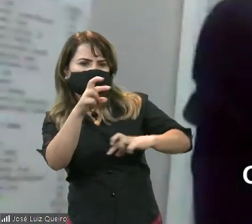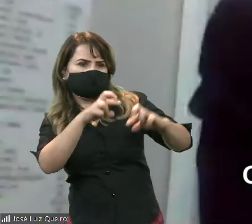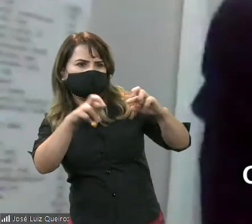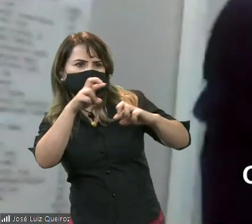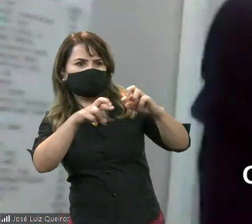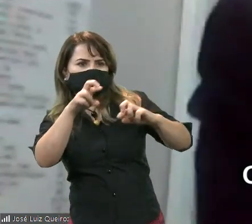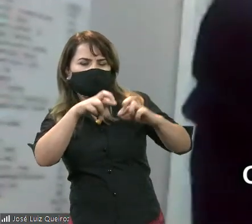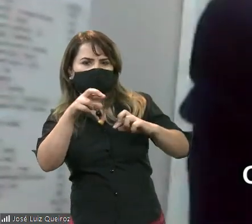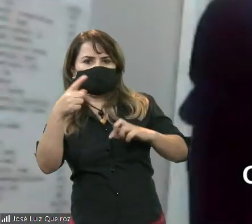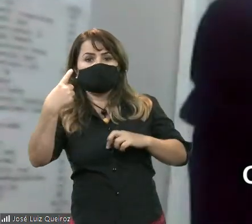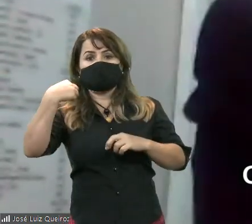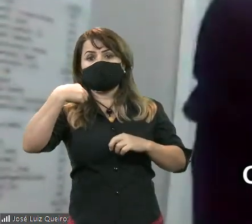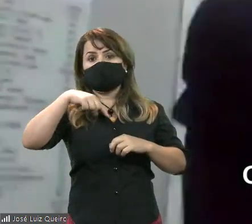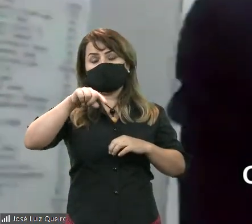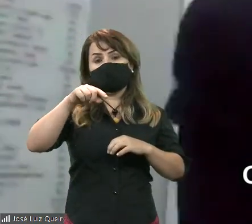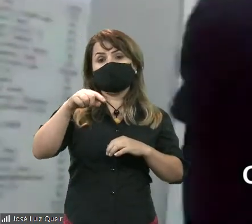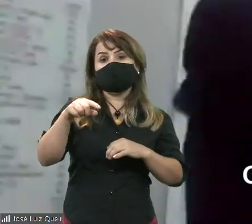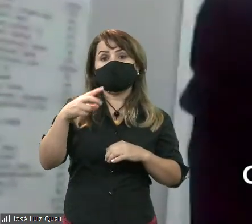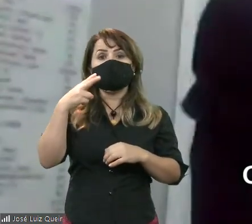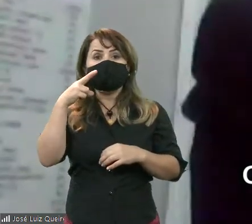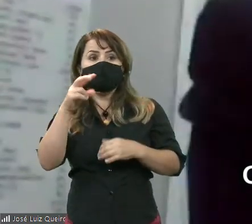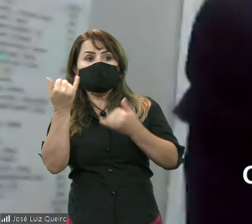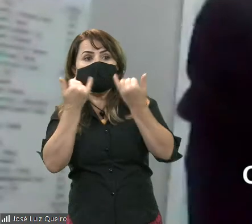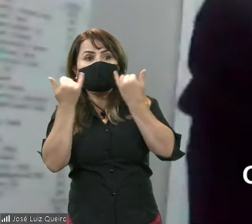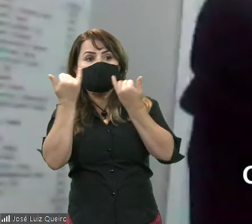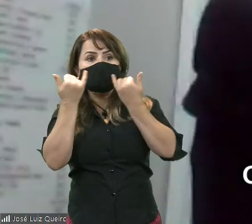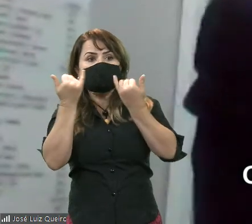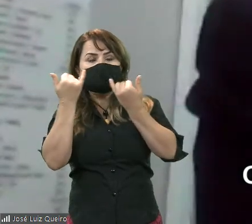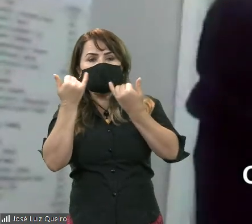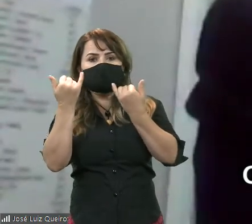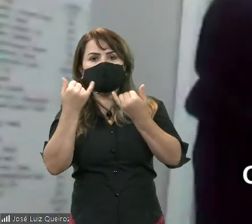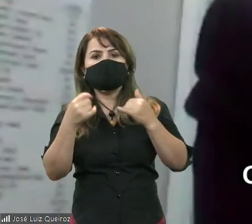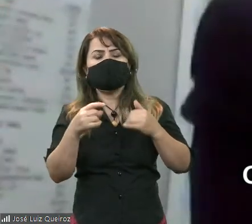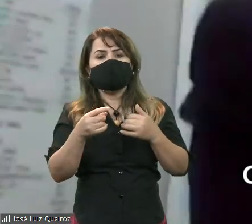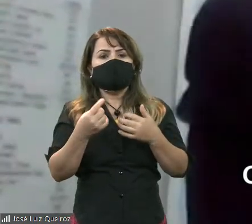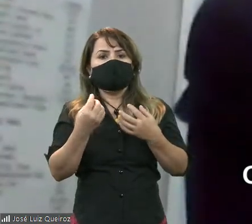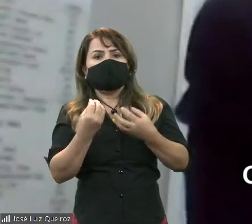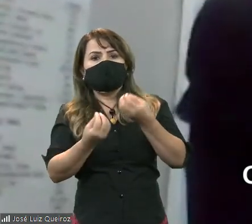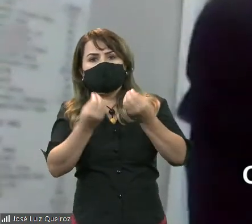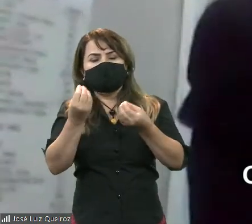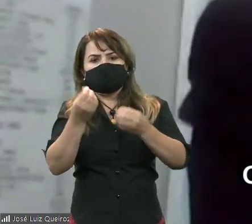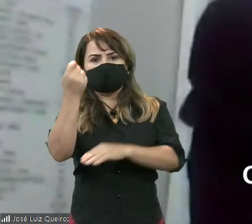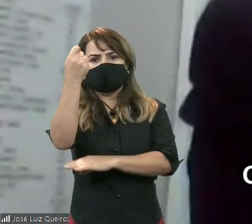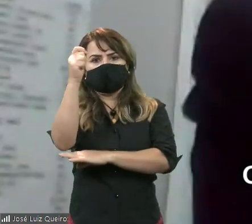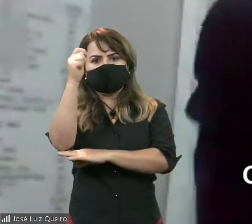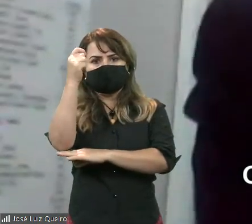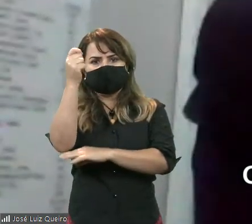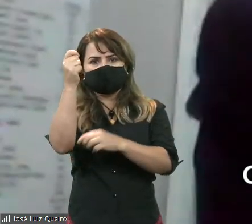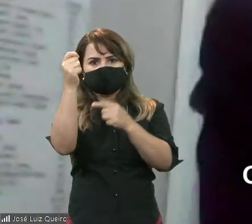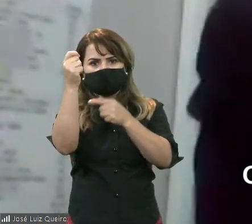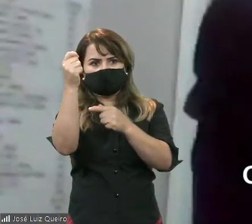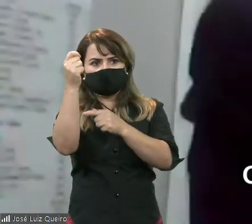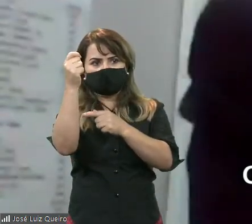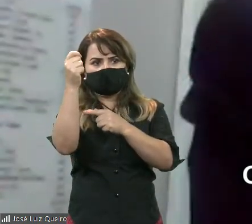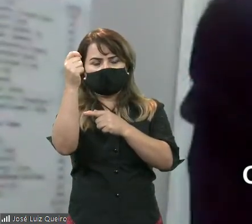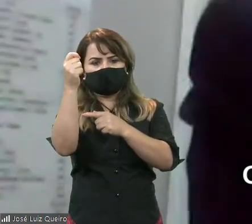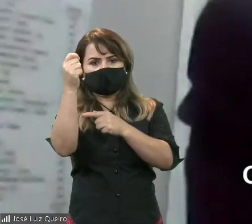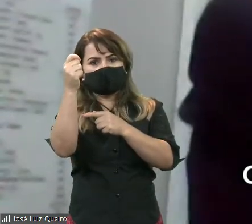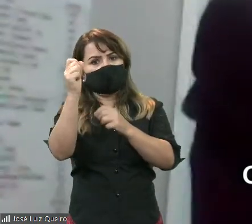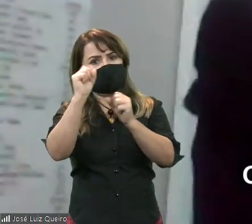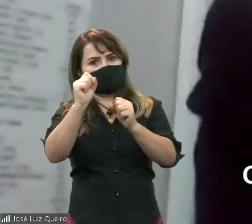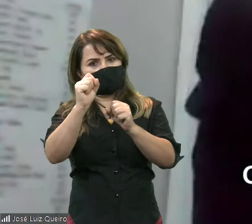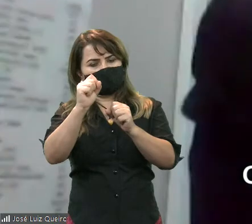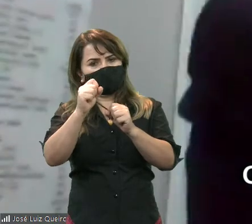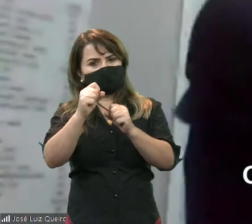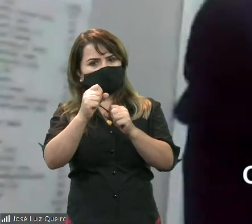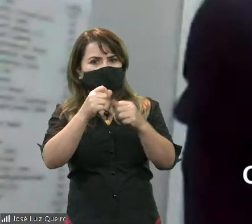até porque votei sim, e como é uma associação, nada impede que você fique associado 1, 2 anos e depois se desassocie.